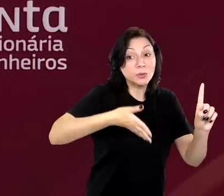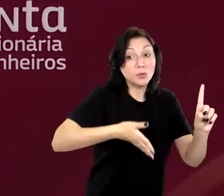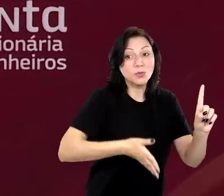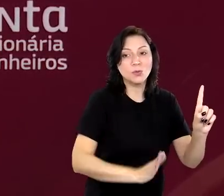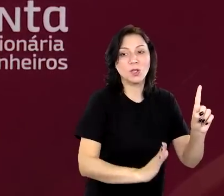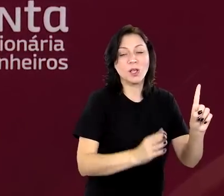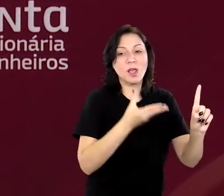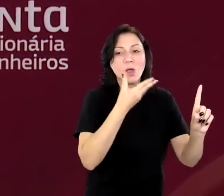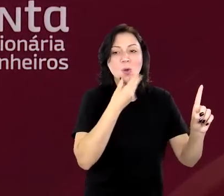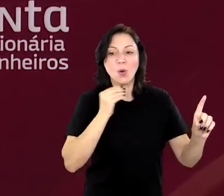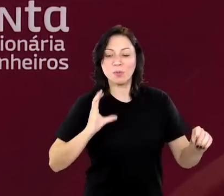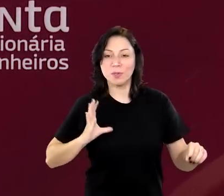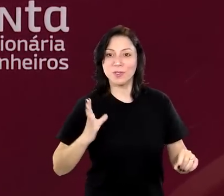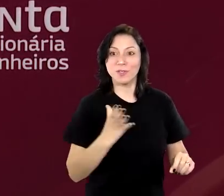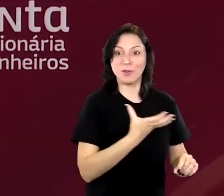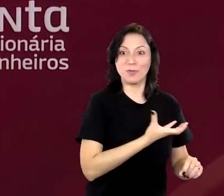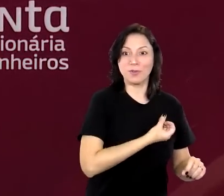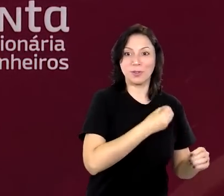Você já pensou nisso?